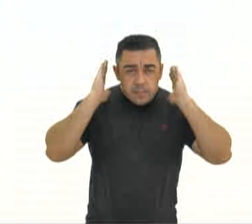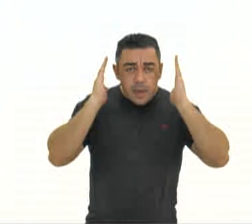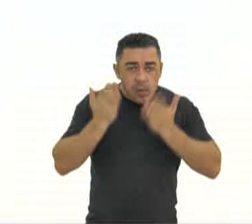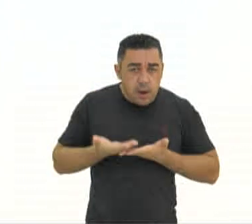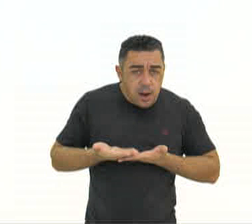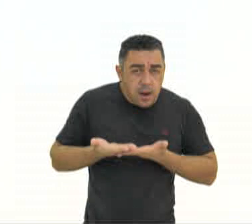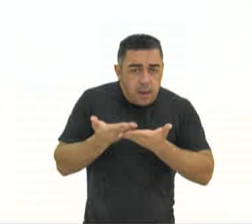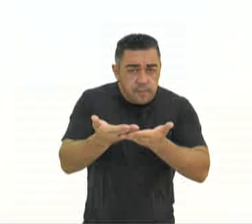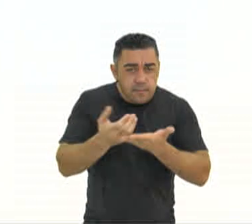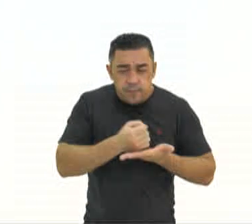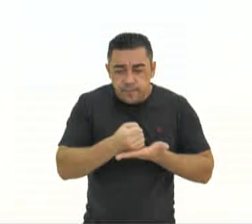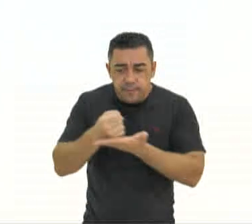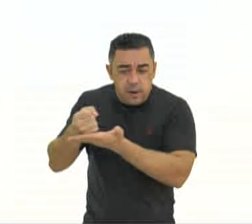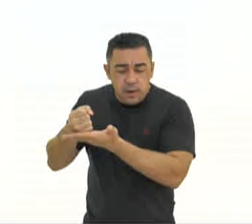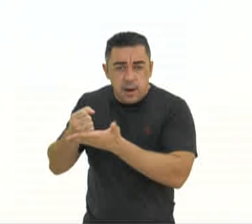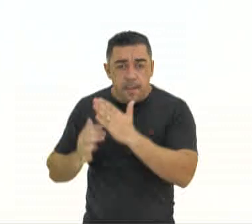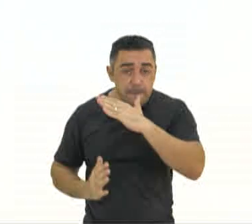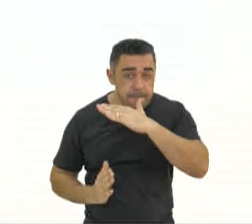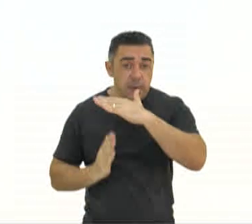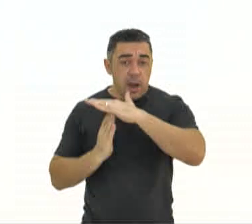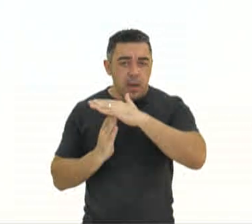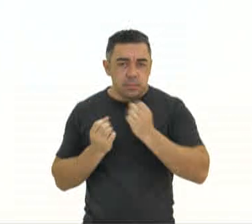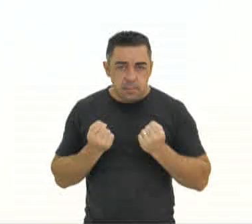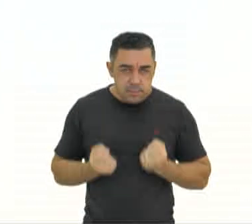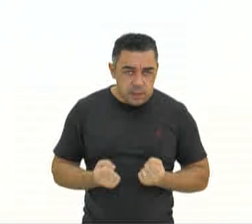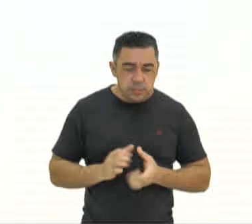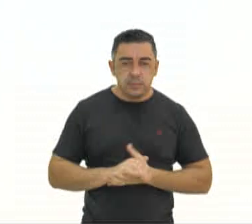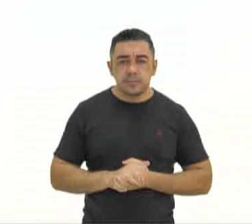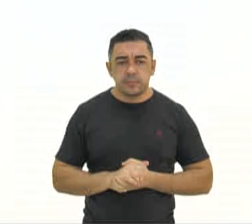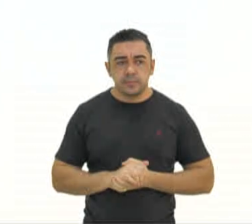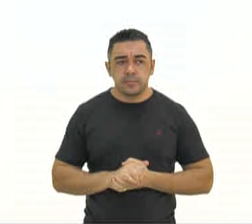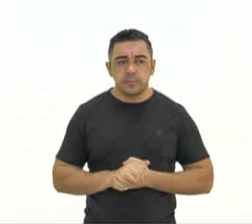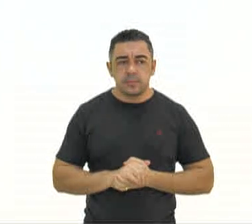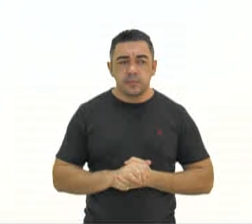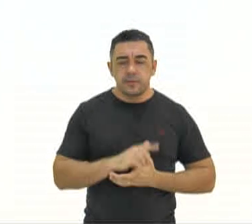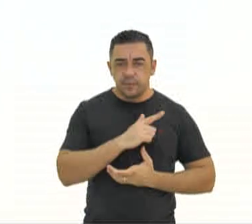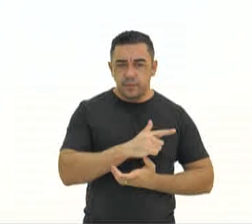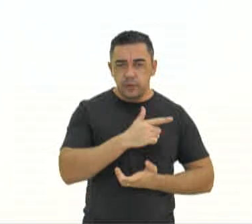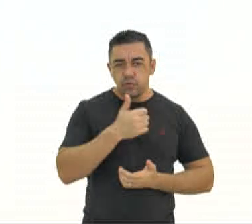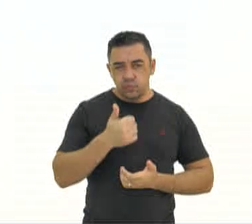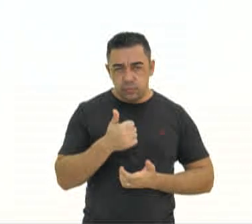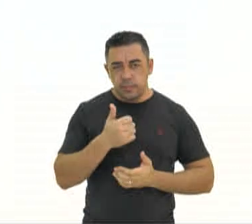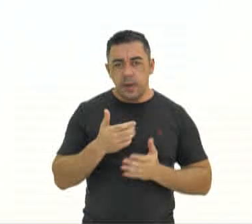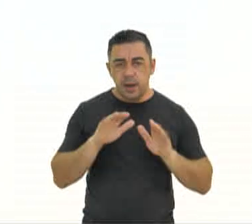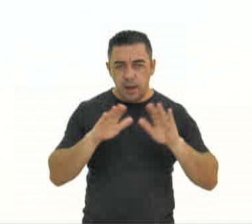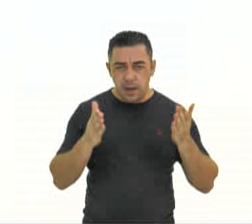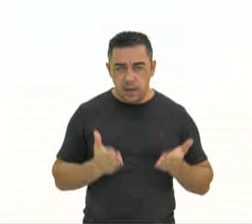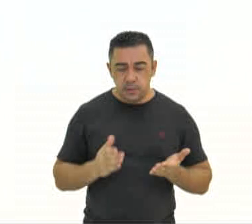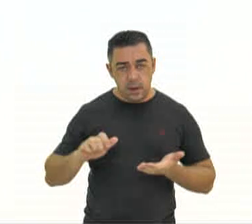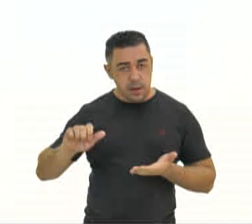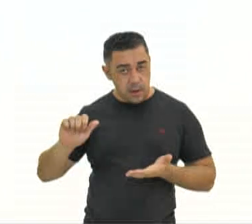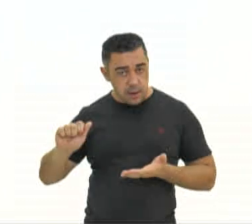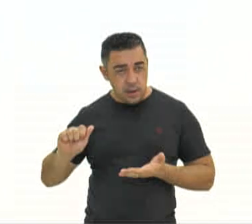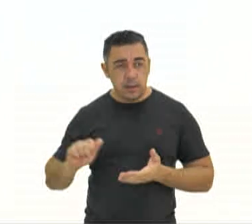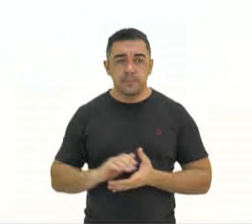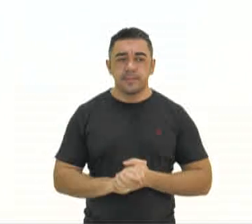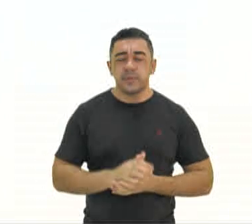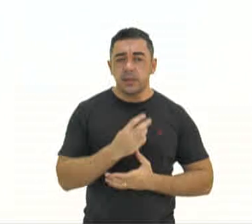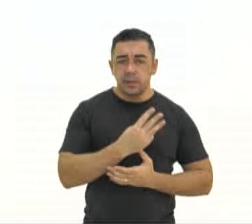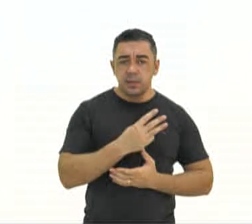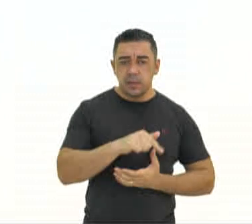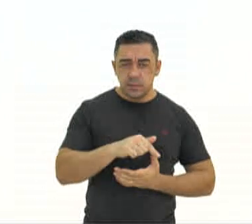pelo caminhão, estando com capacidade máxima ocupada? Então, eu tenho aqui, ó, 21 caixas do tipo A